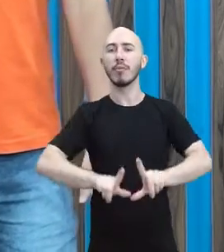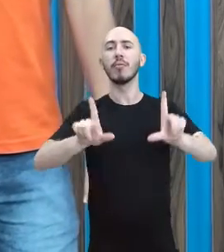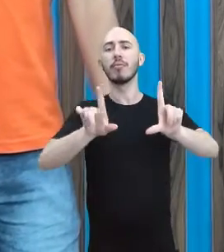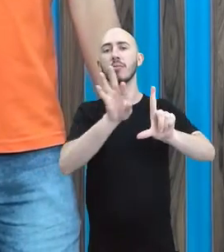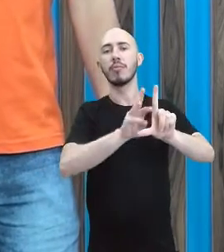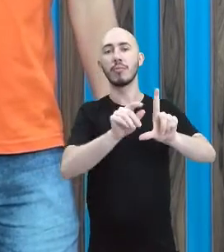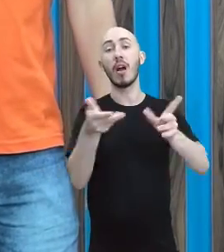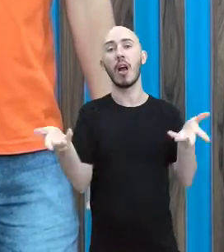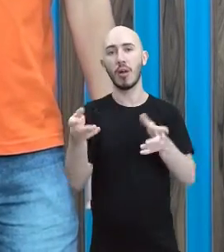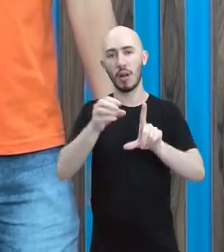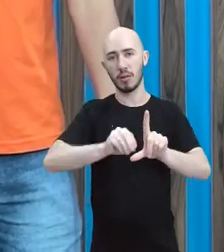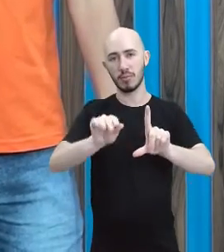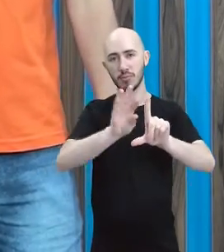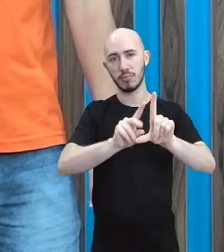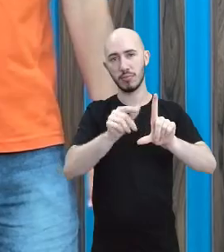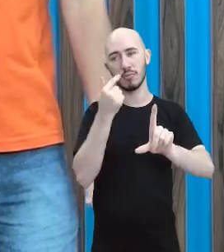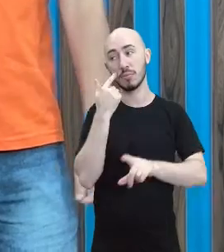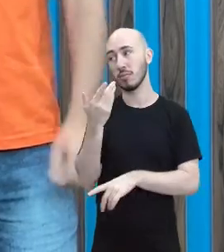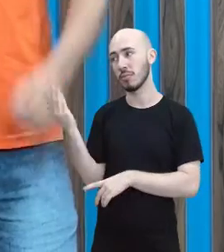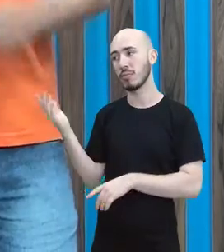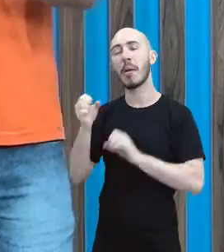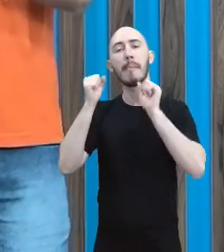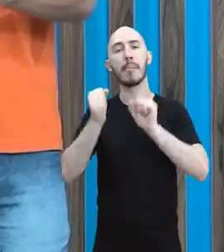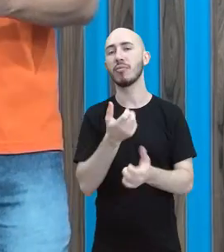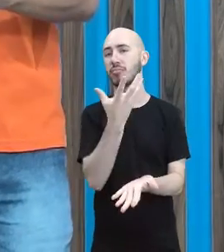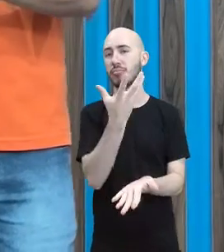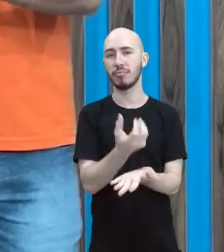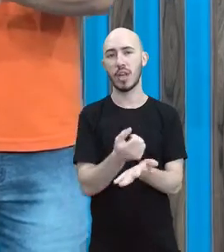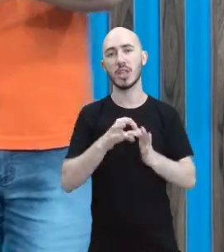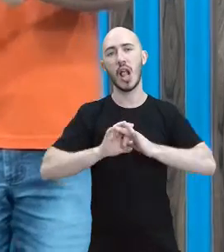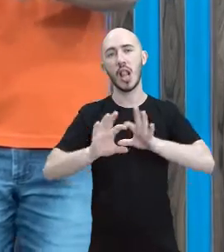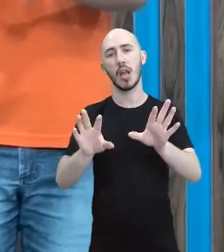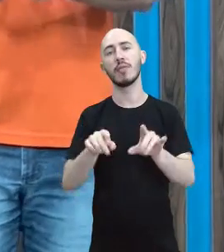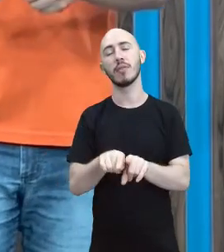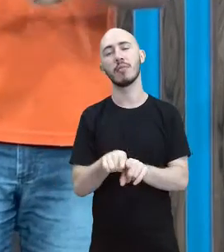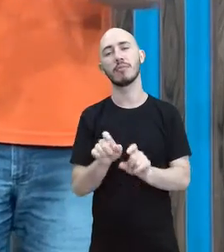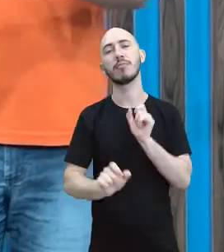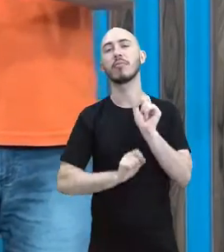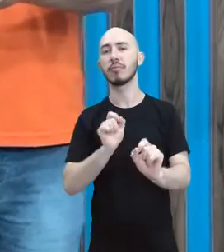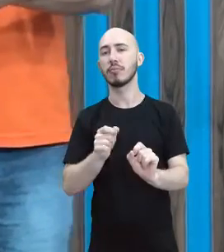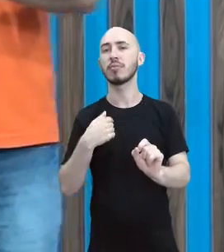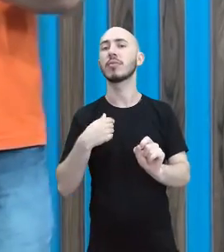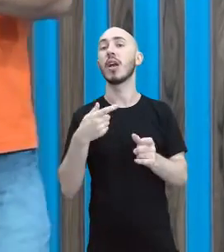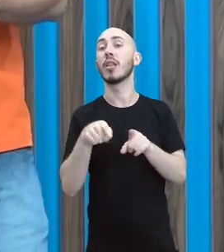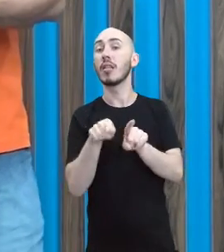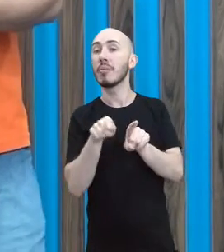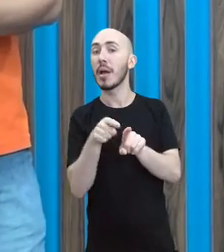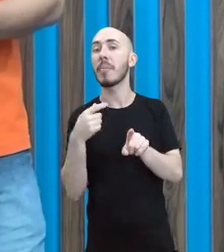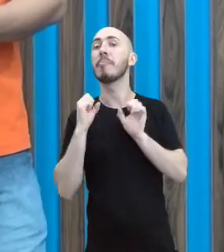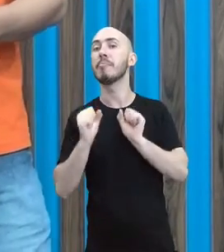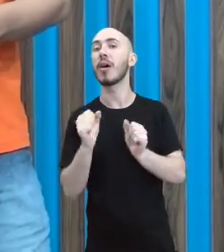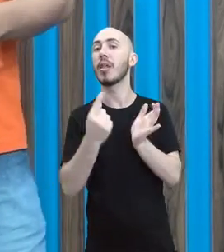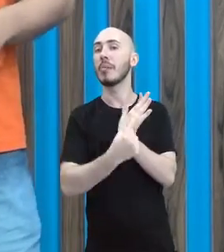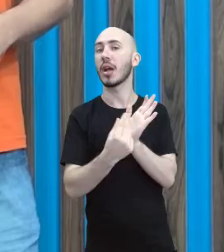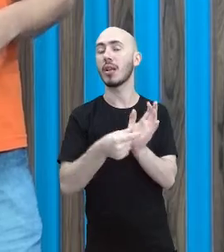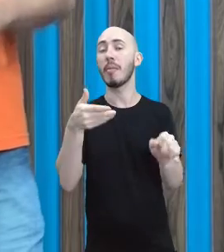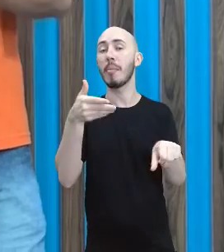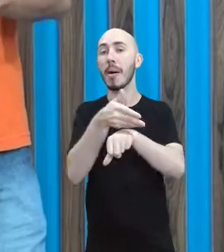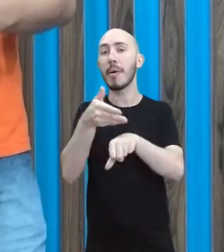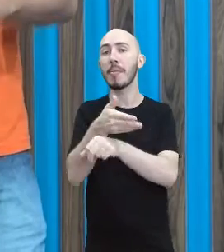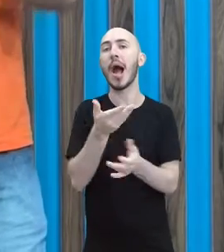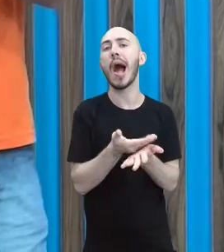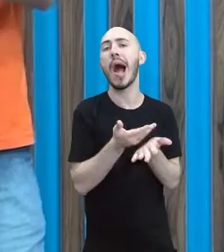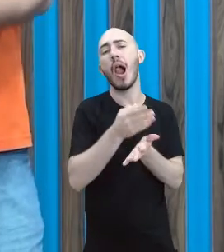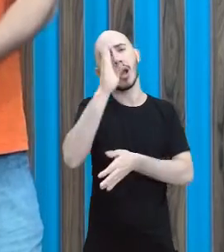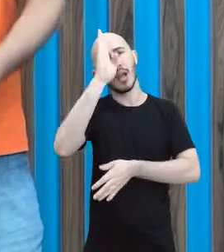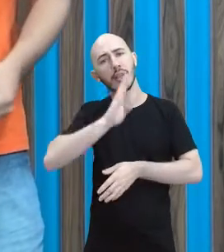o iOS para que você possa baixar, tá certo? Importante que você tenha, gente, a partir dele você pode também acessar as nossas aulas, né, de forma